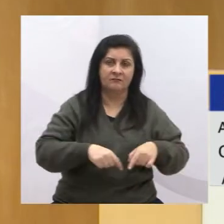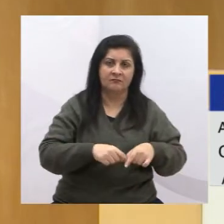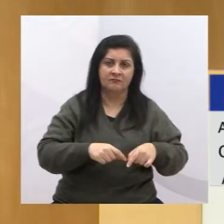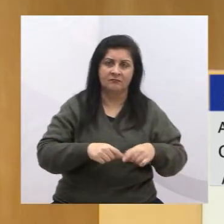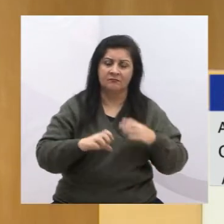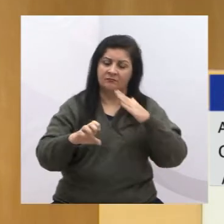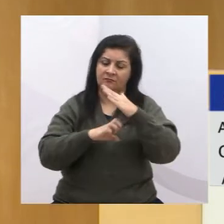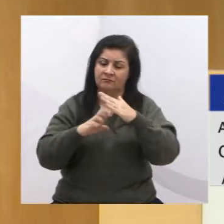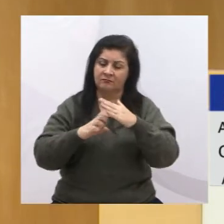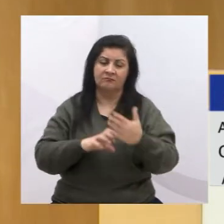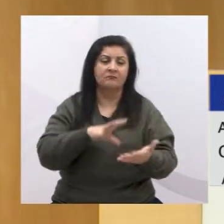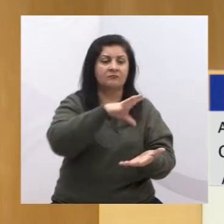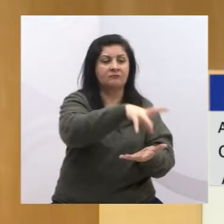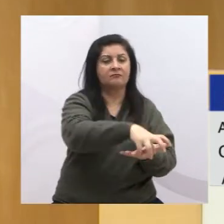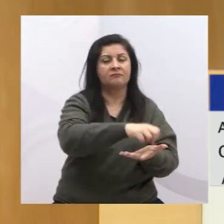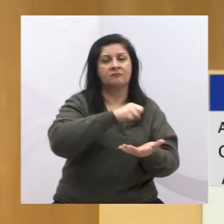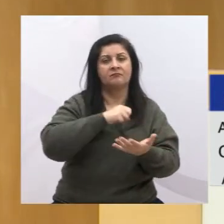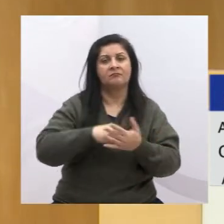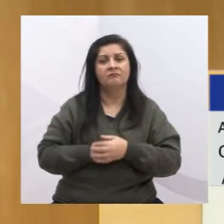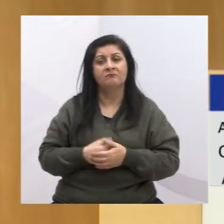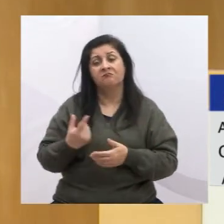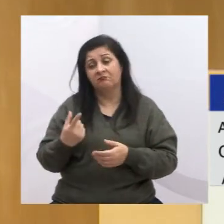tirar, e ele ganha dinheiro com isso.